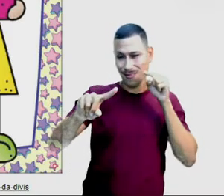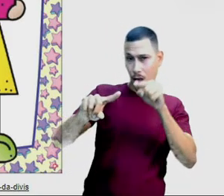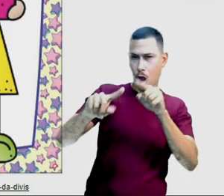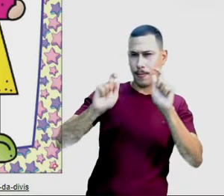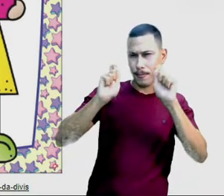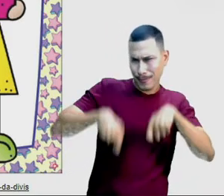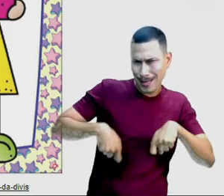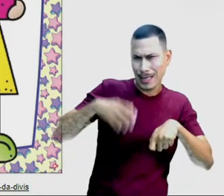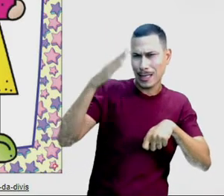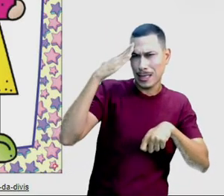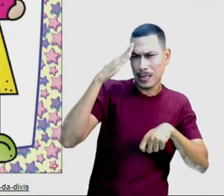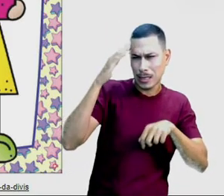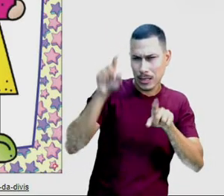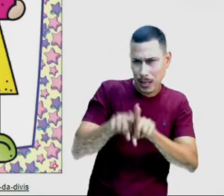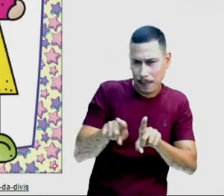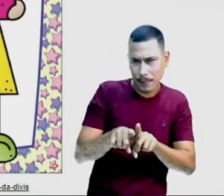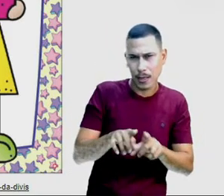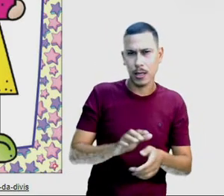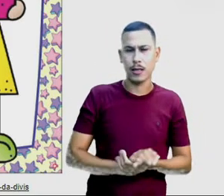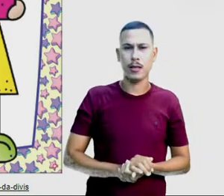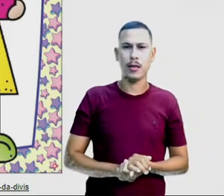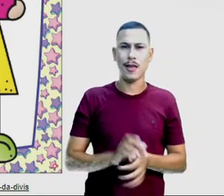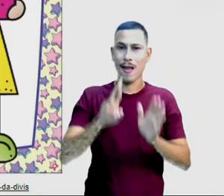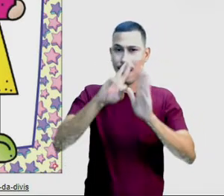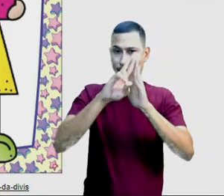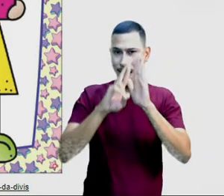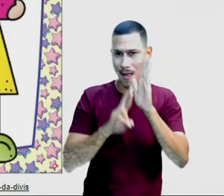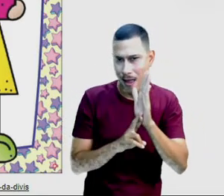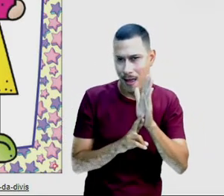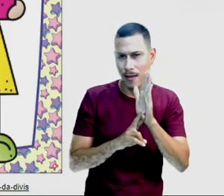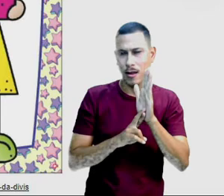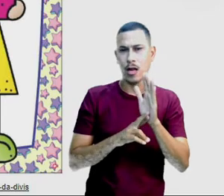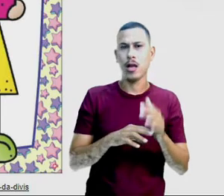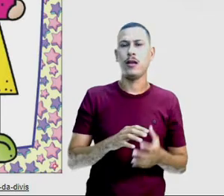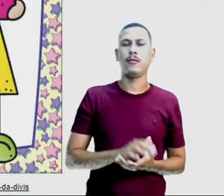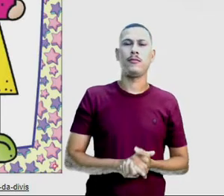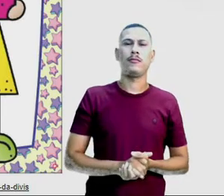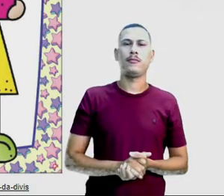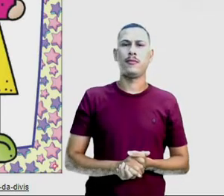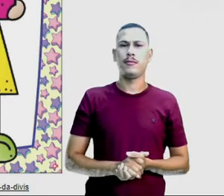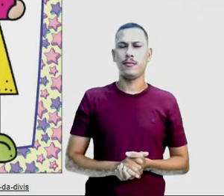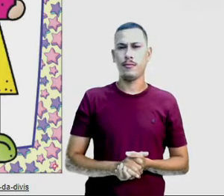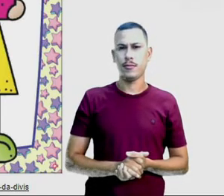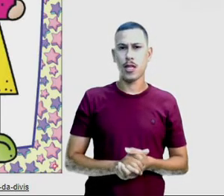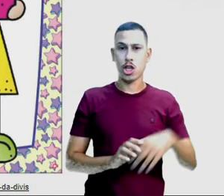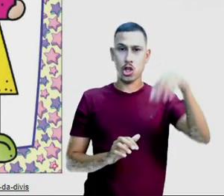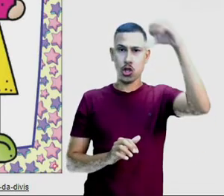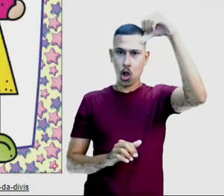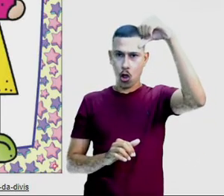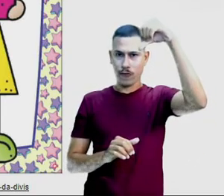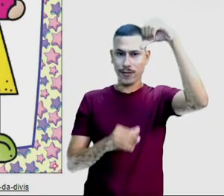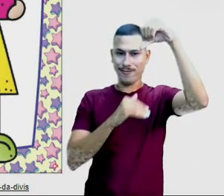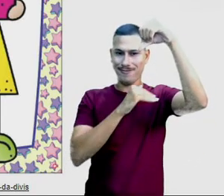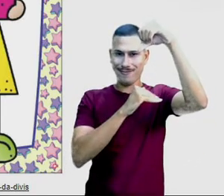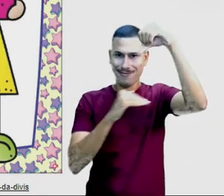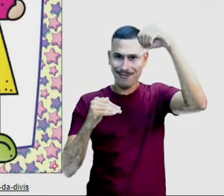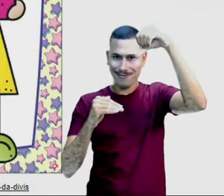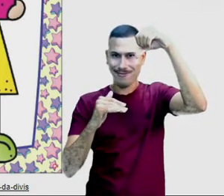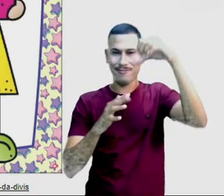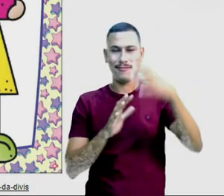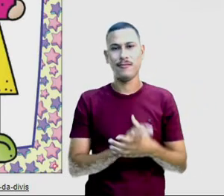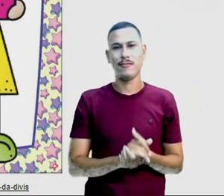que entender que o multiplicando é o 9, o multiplicador, o que você vai multiplicar